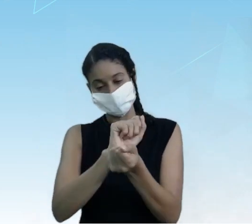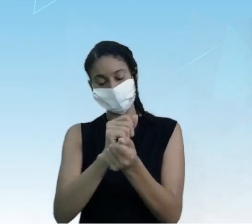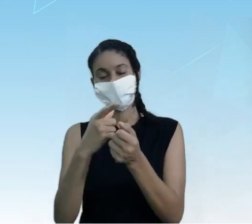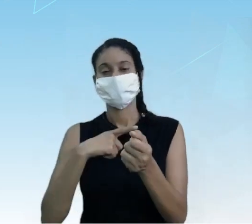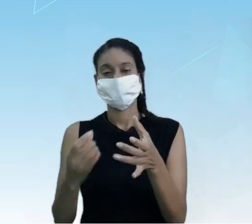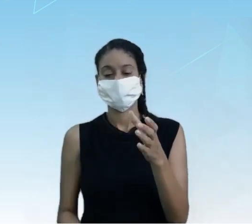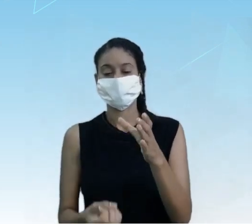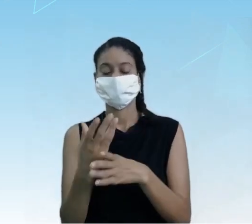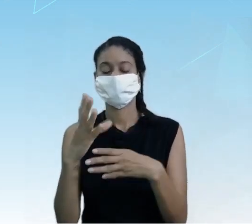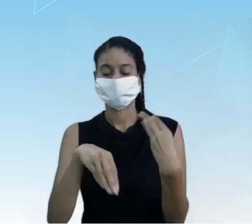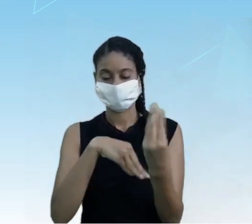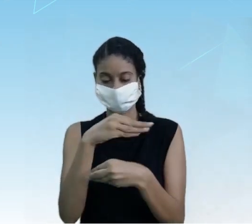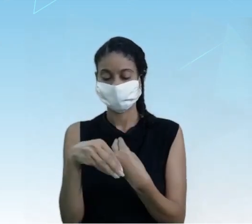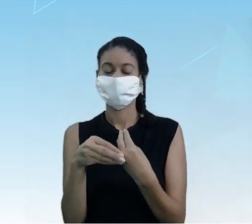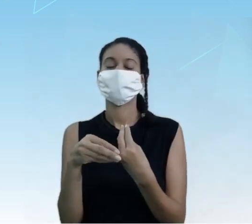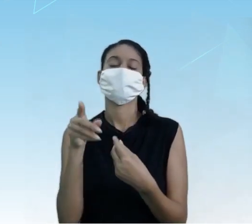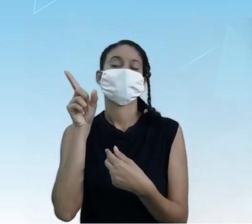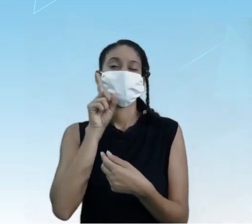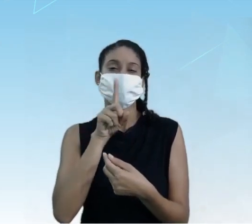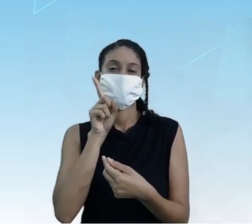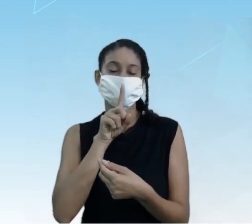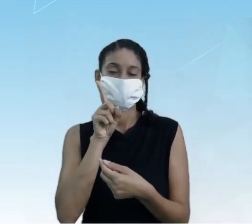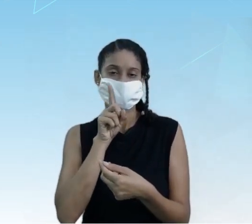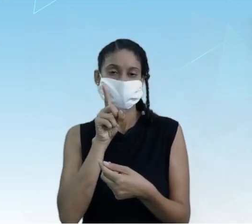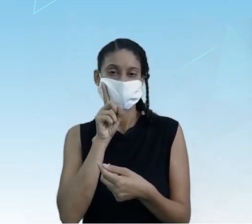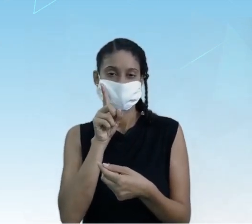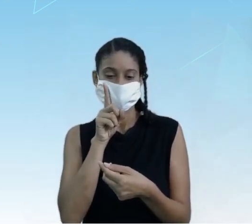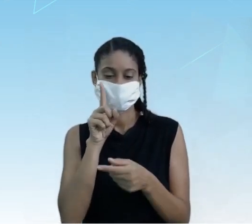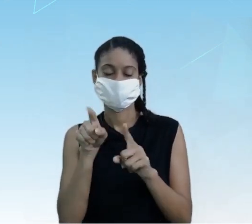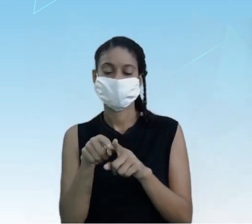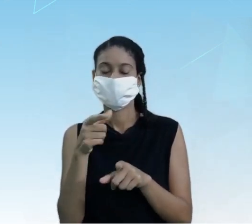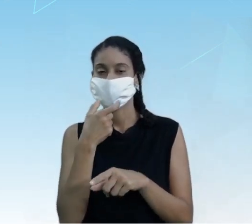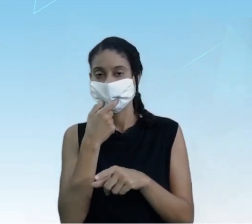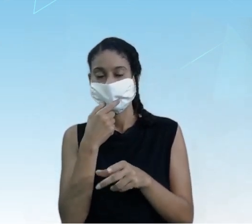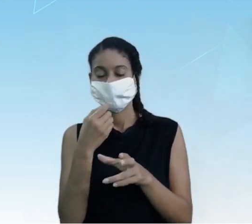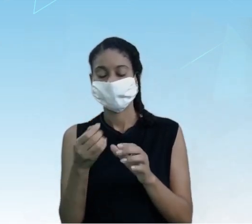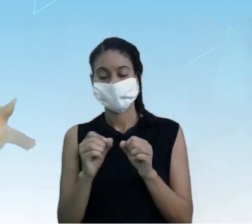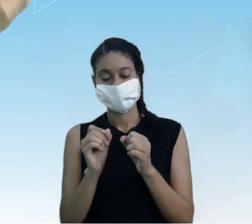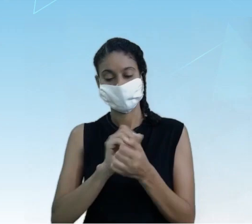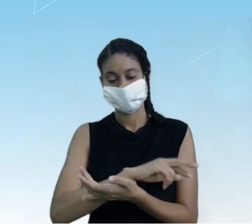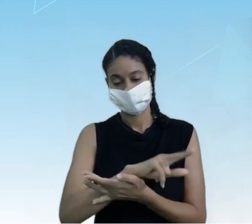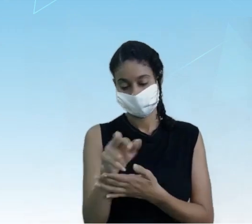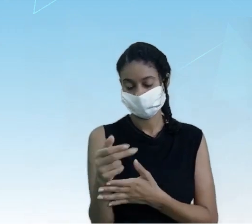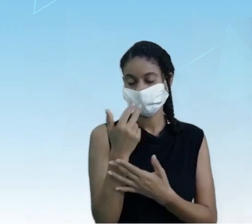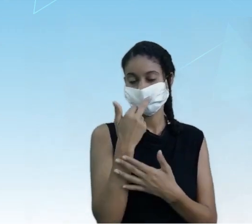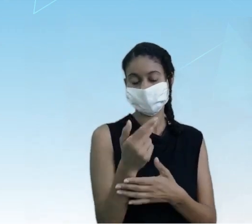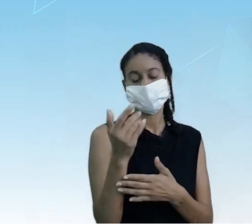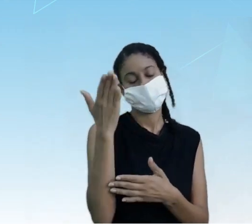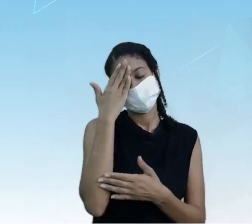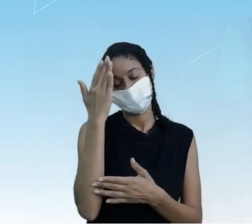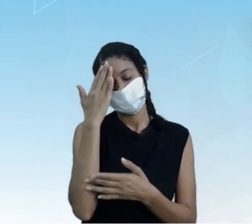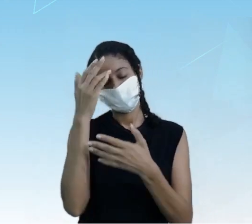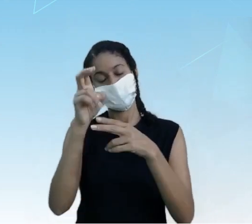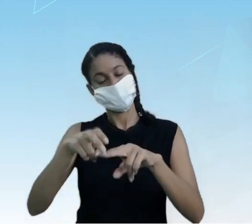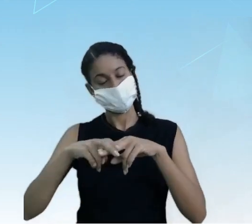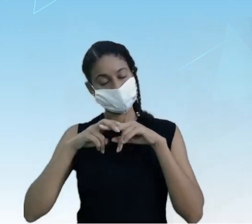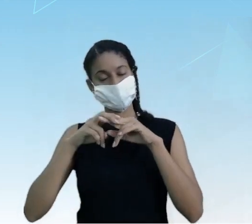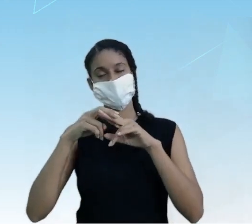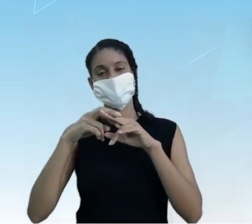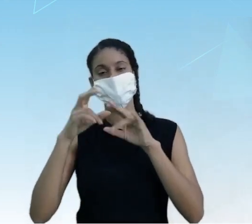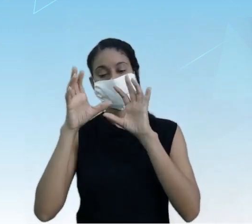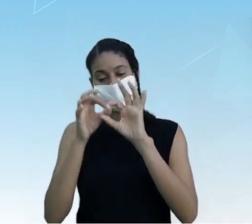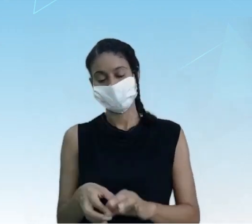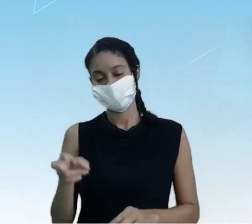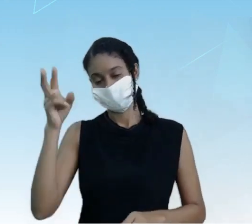americanos com os ingleses, criando essas variações que nós já percebemos por causa de todo esse contexto político,